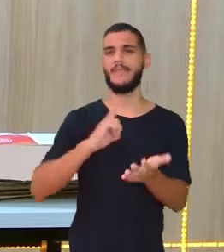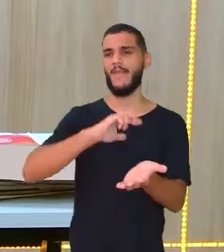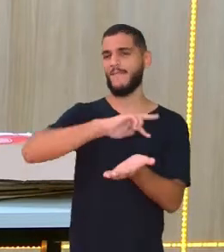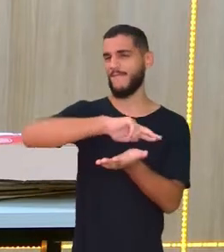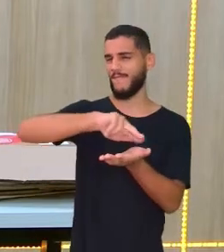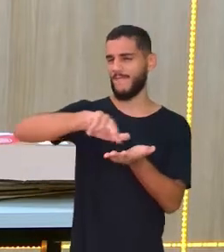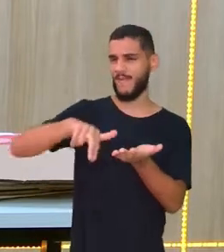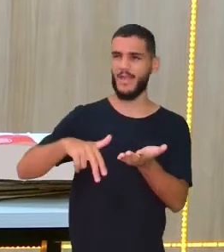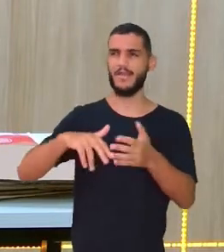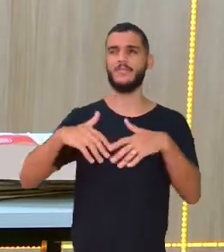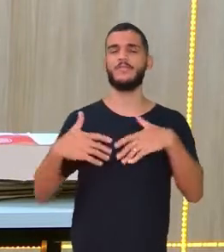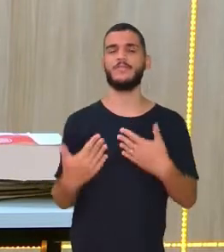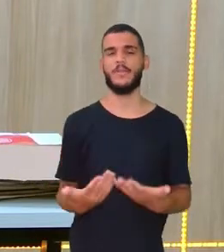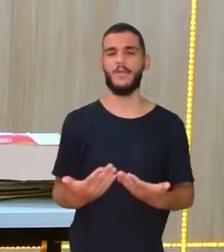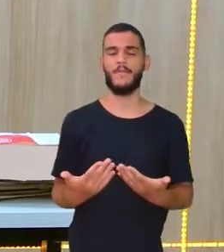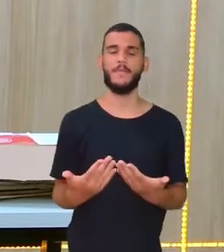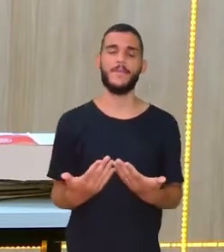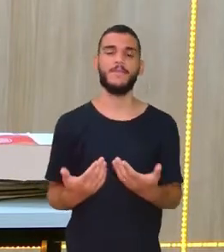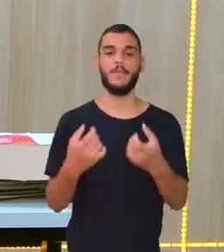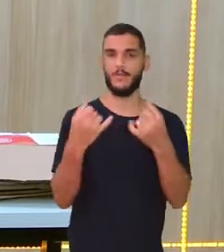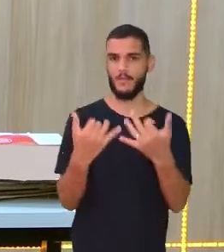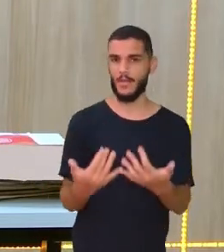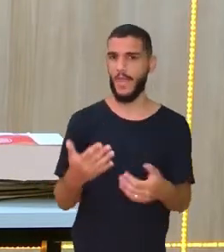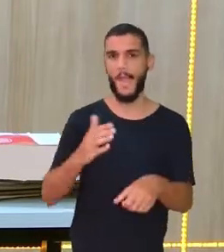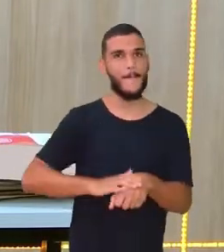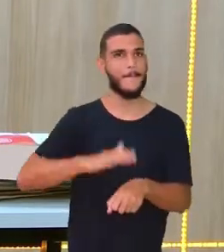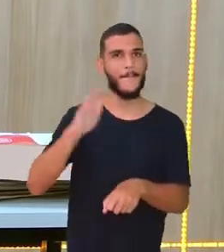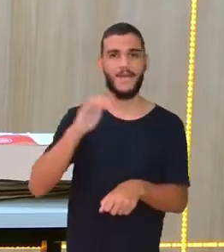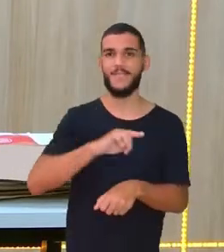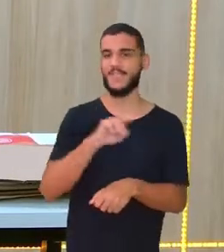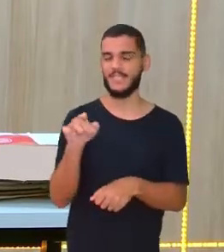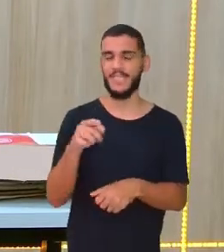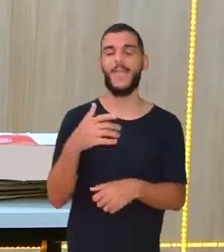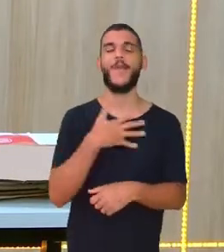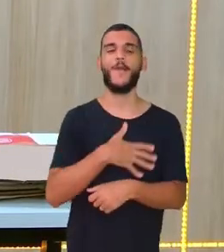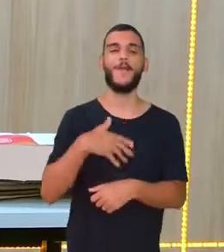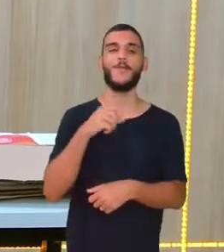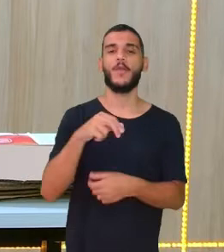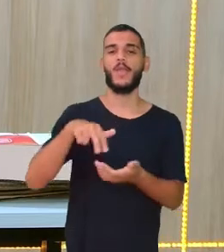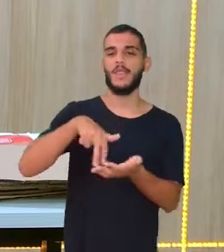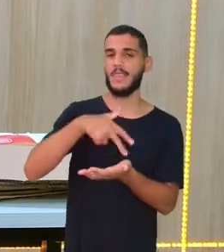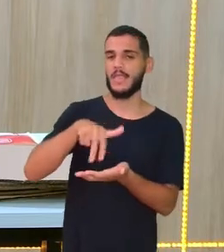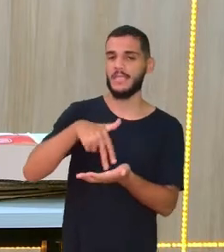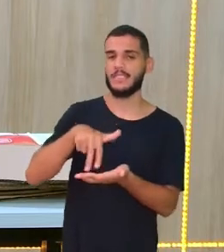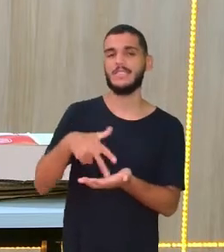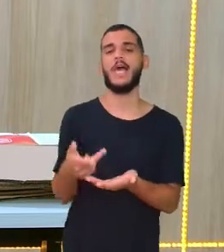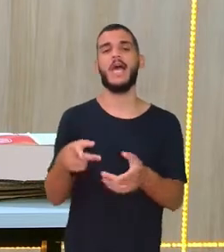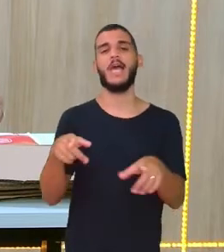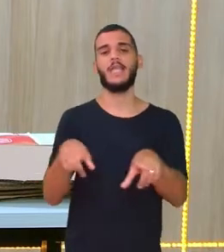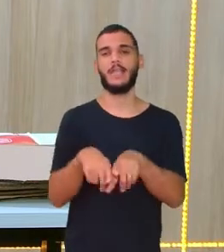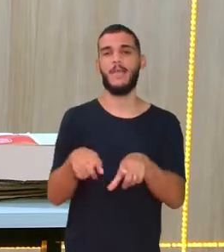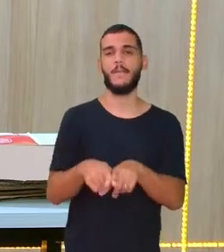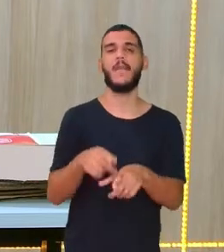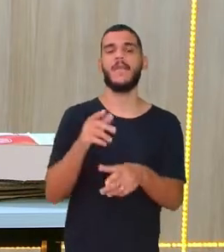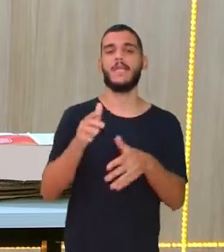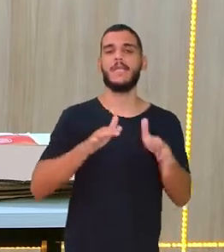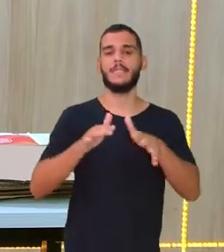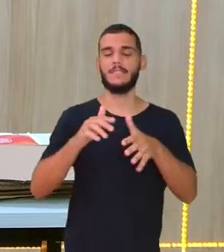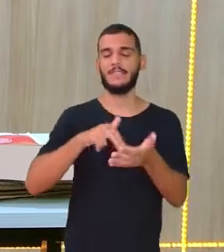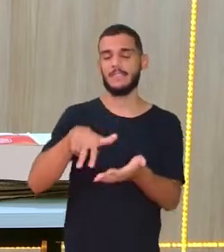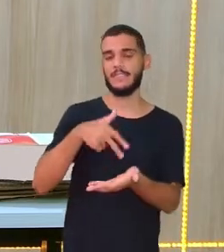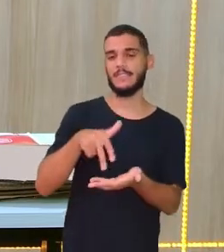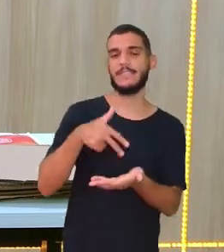muito, né? Vamos dizer assim, bem maiores. Muitos de vocês que gostam de dançar e faz aquela dança do passinho,